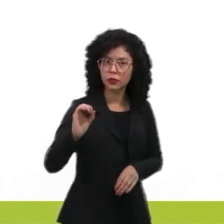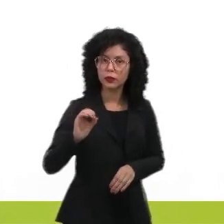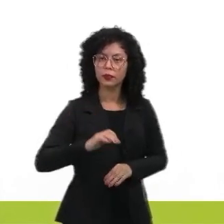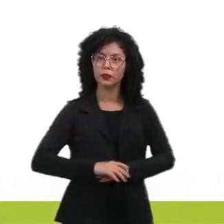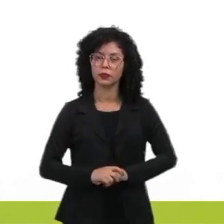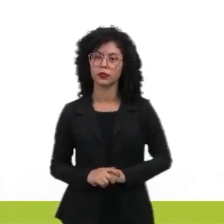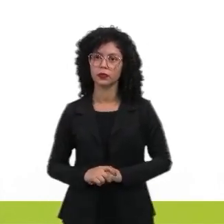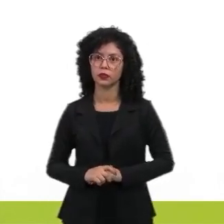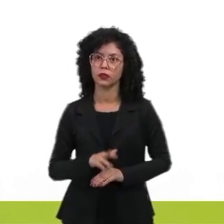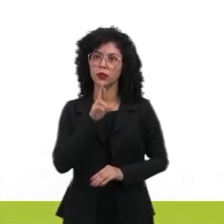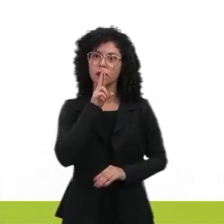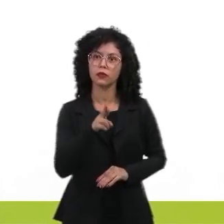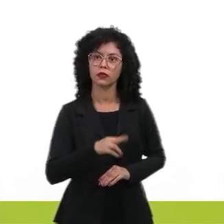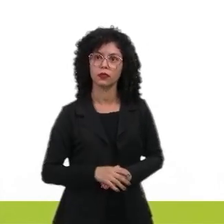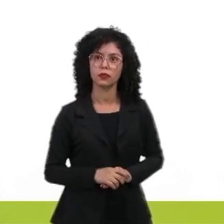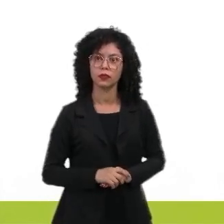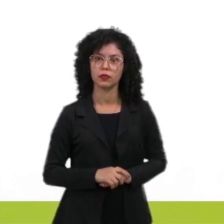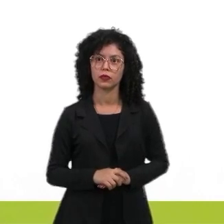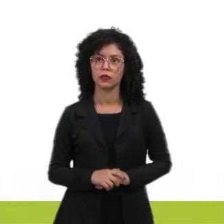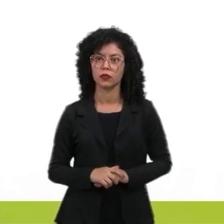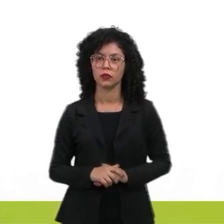zeros e a gente chega no valor de